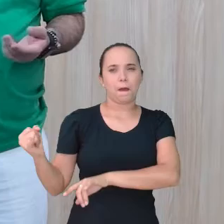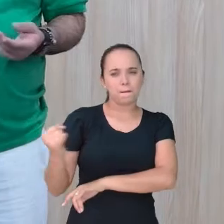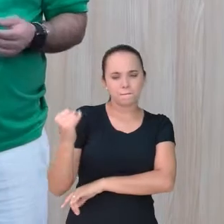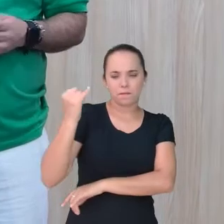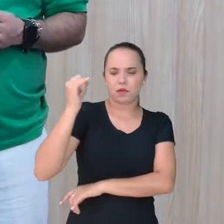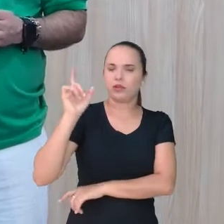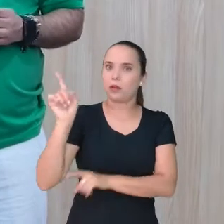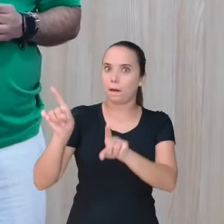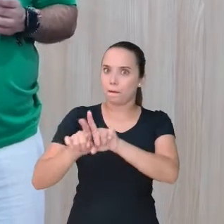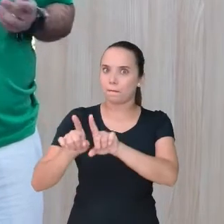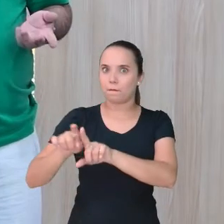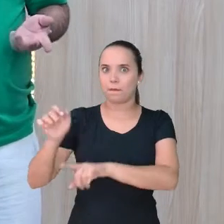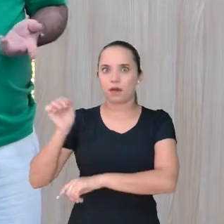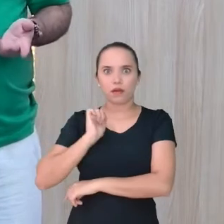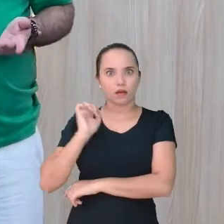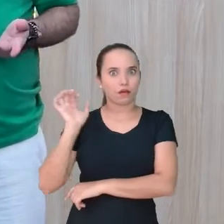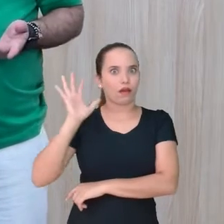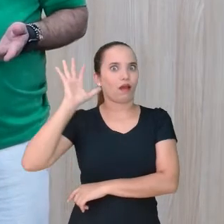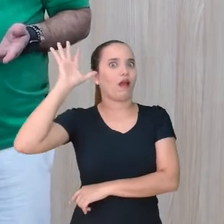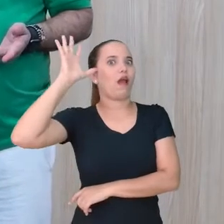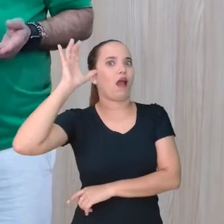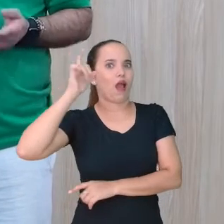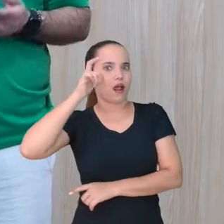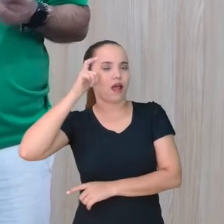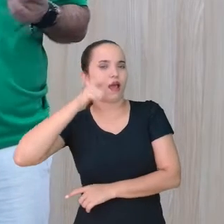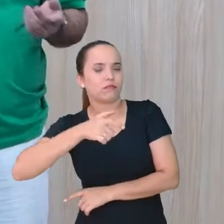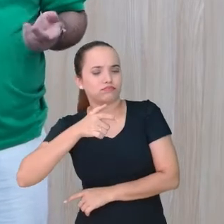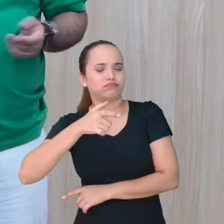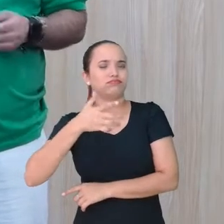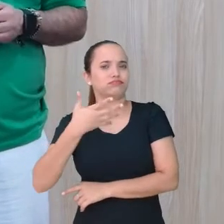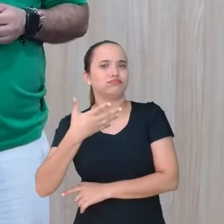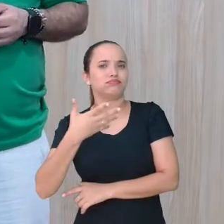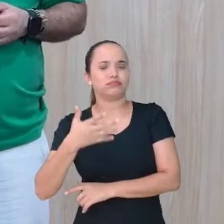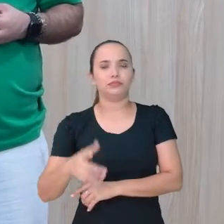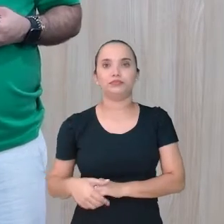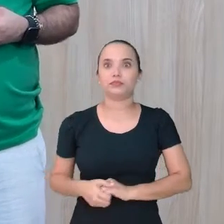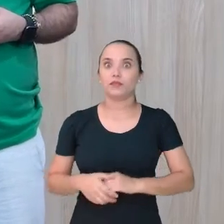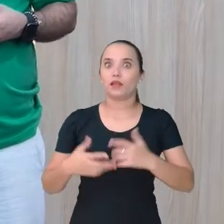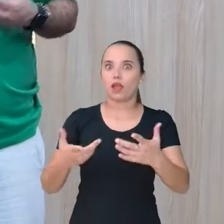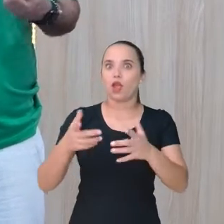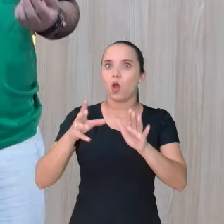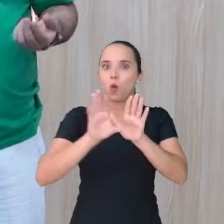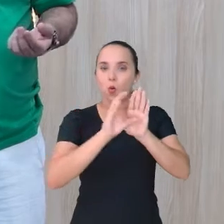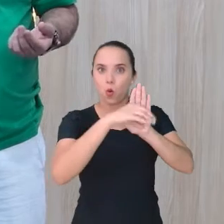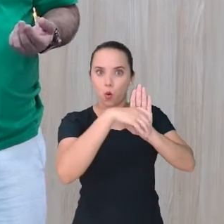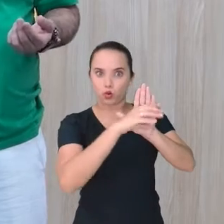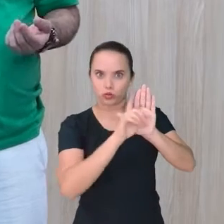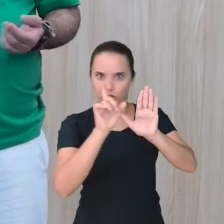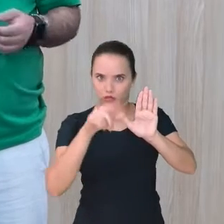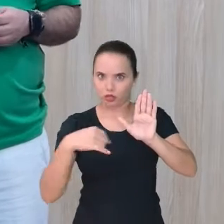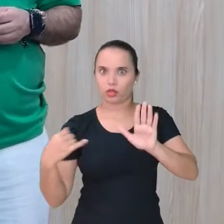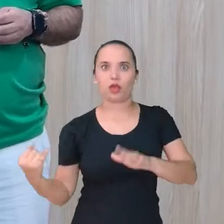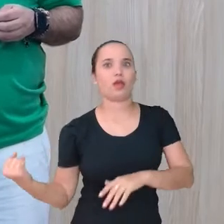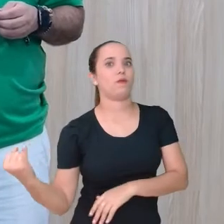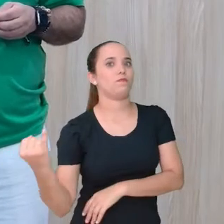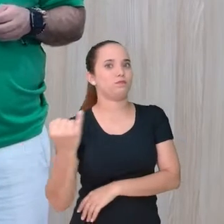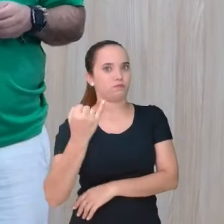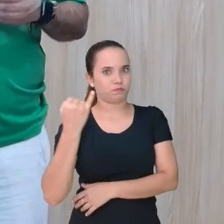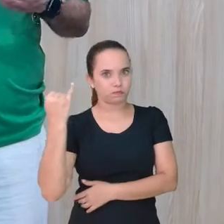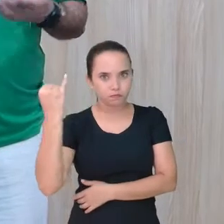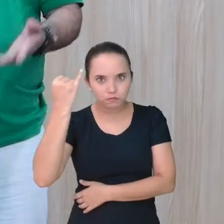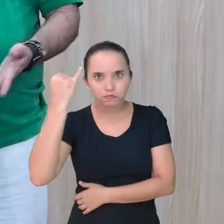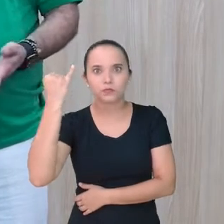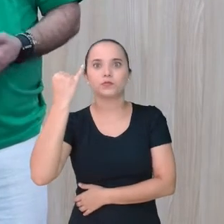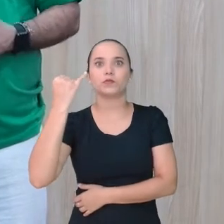seres humanos, né? O conceito de liberdade, né, um conceito, né, muito importante, principalmente, né,